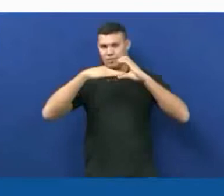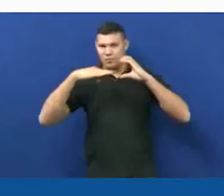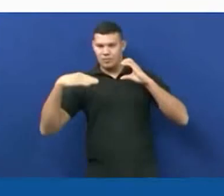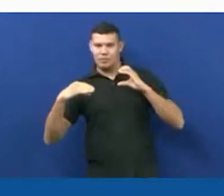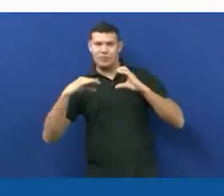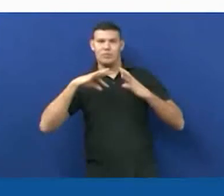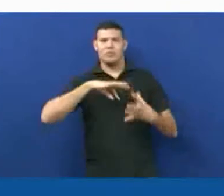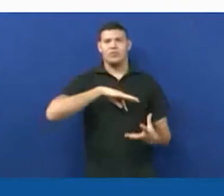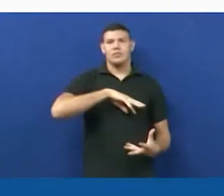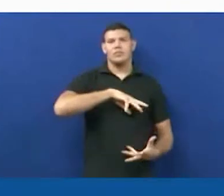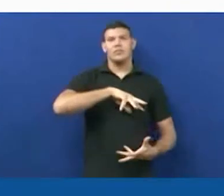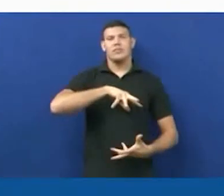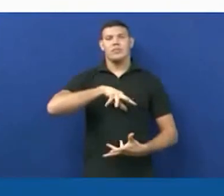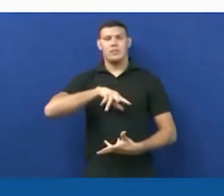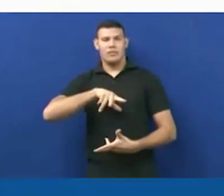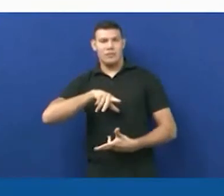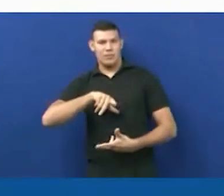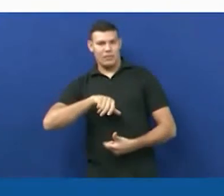Terra,